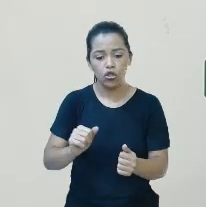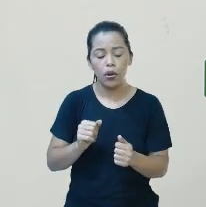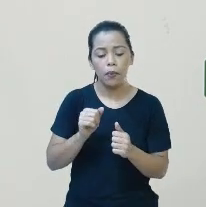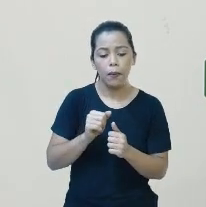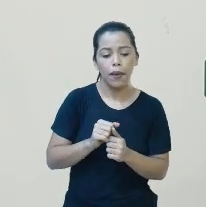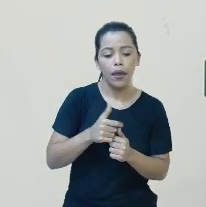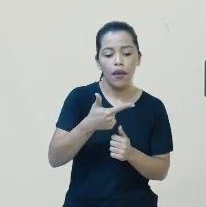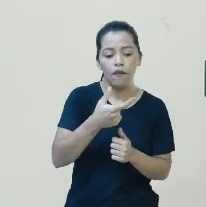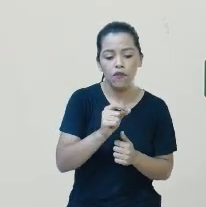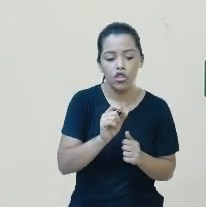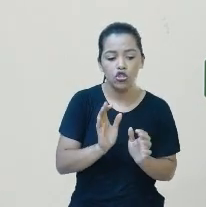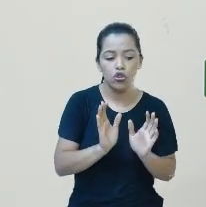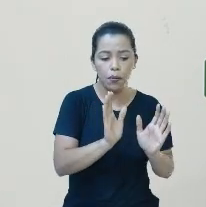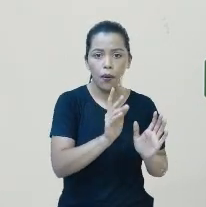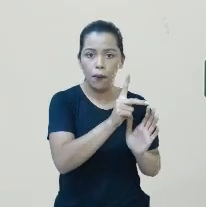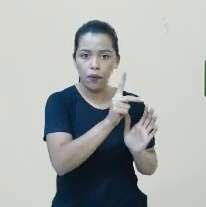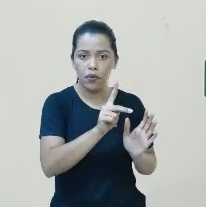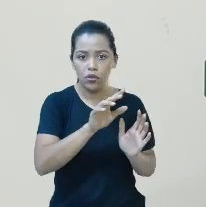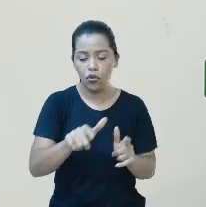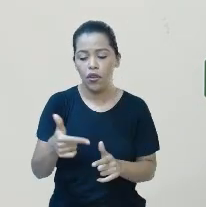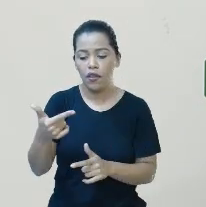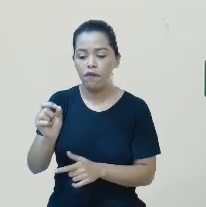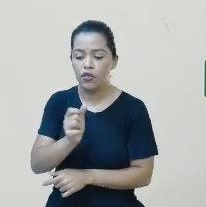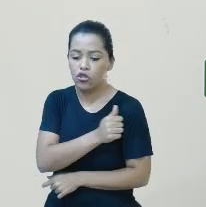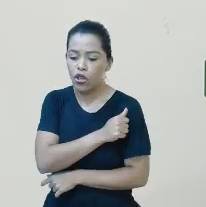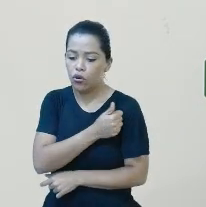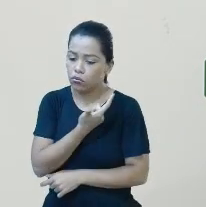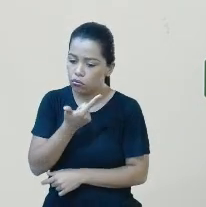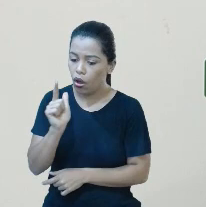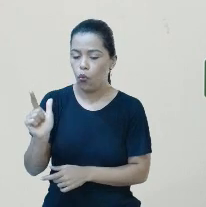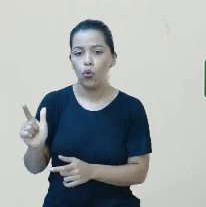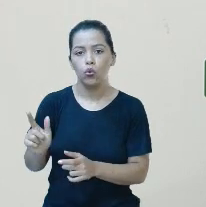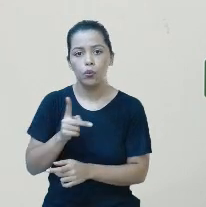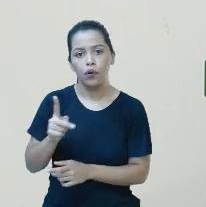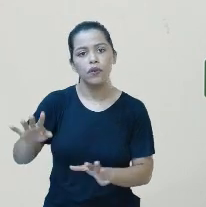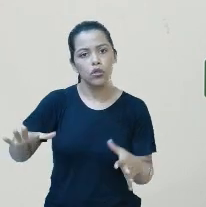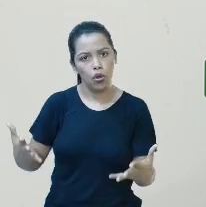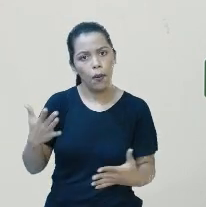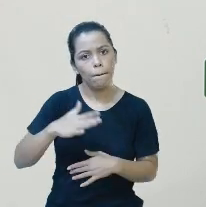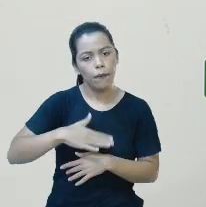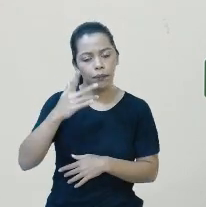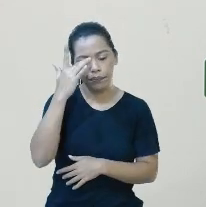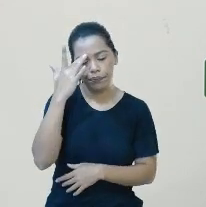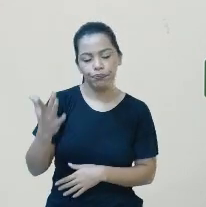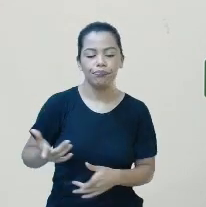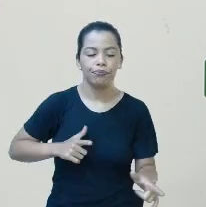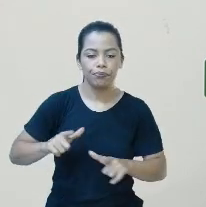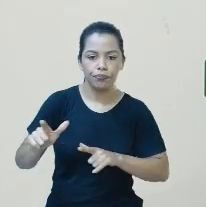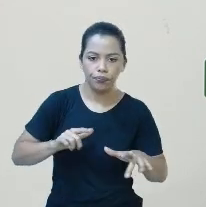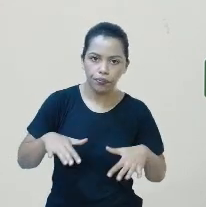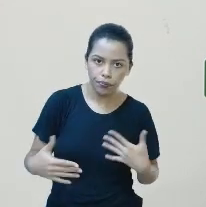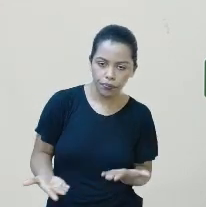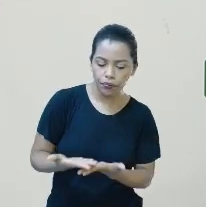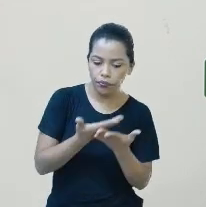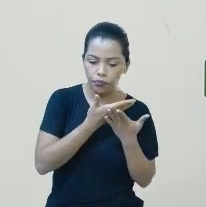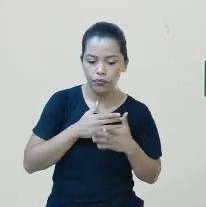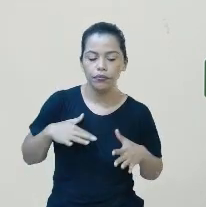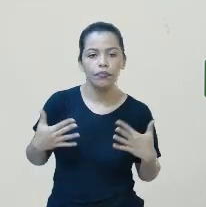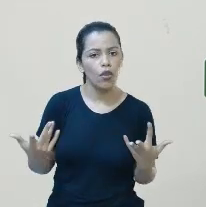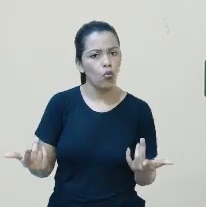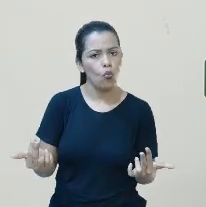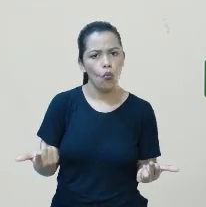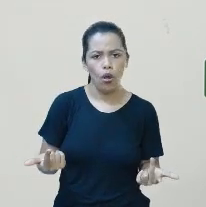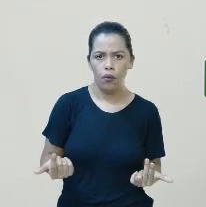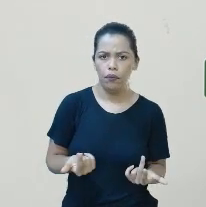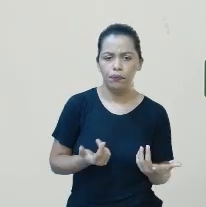outro professor. Não vai ficar mais fácil deles ali trabalharem, tirarem as dúvidas, aprenderem? Foi o que foi feito com o estado do